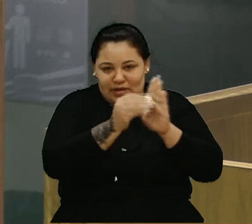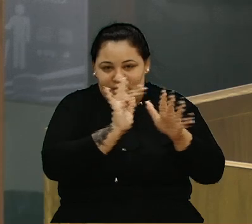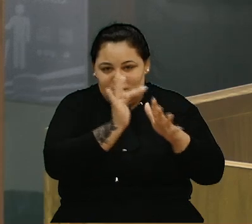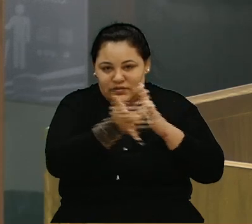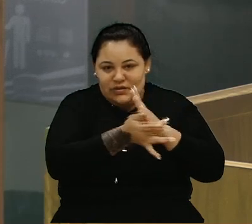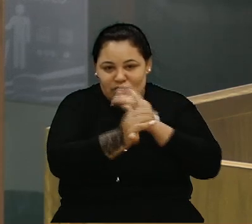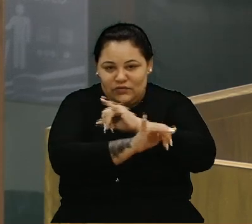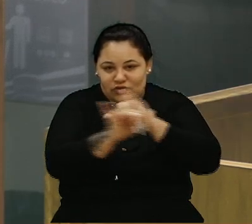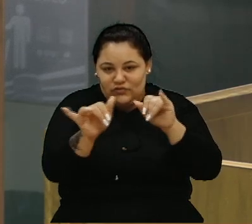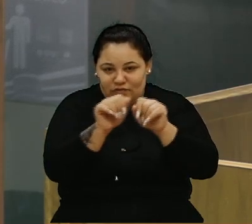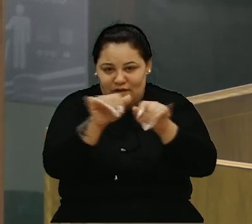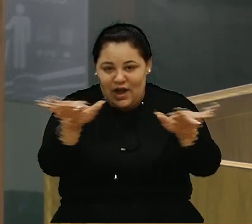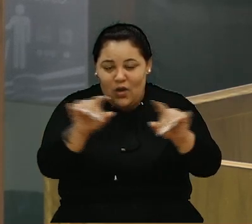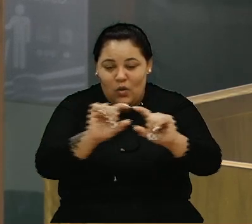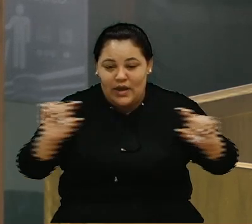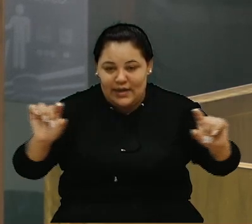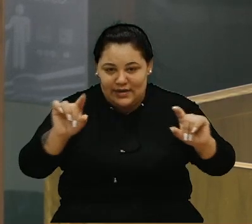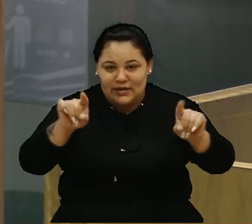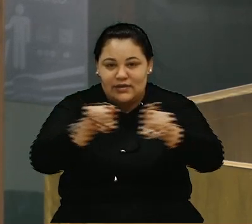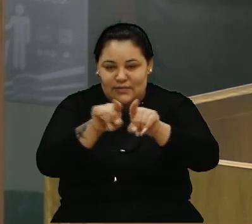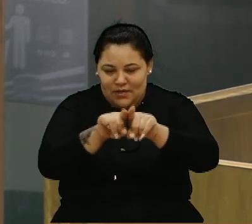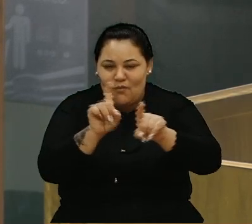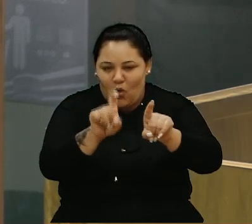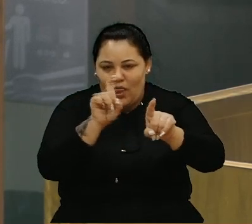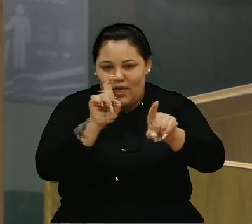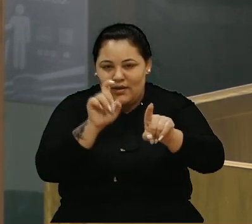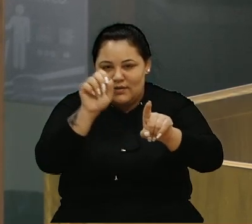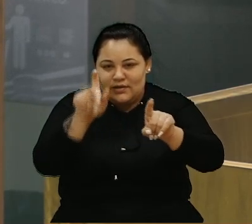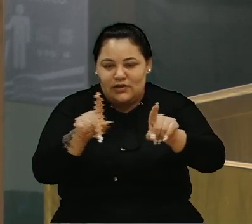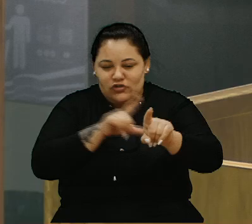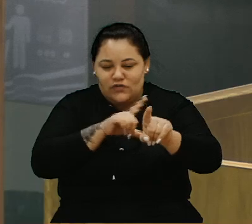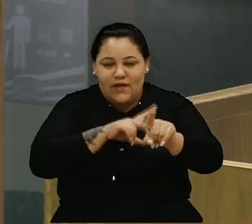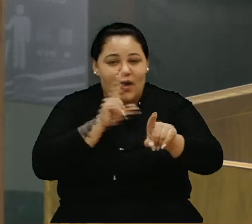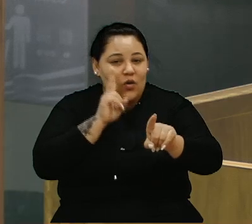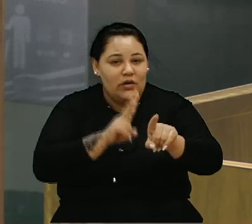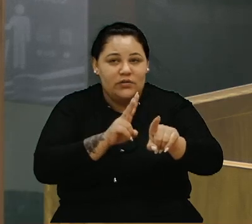divulgar o link, mas quem estiver nos assistindo está ali, ó,